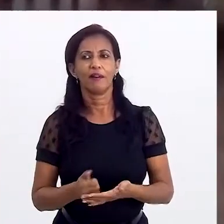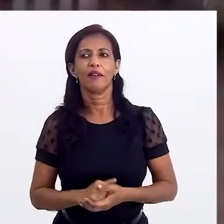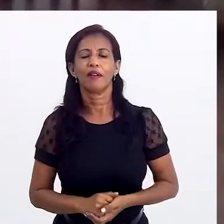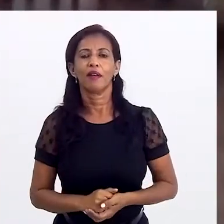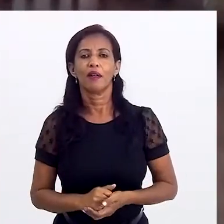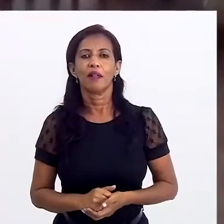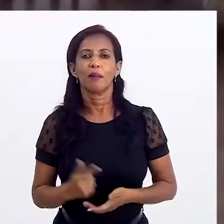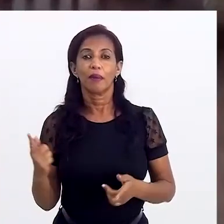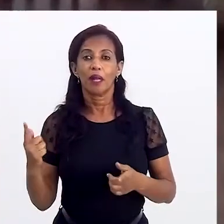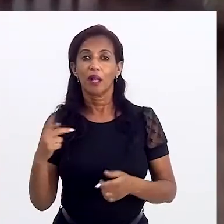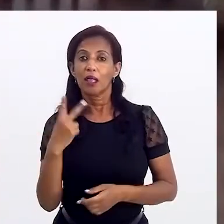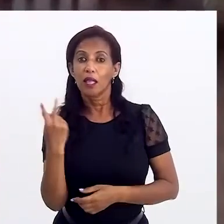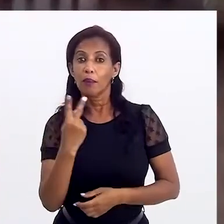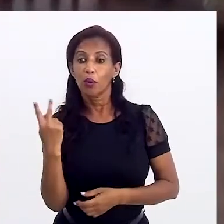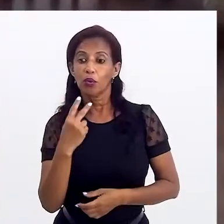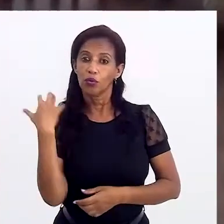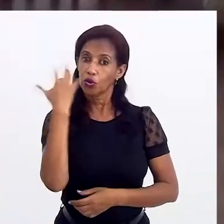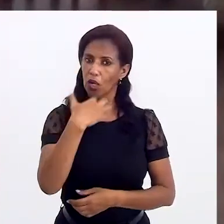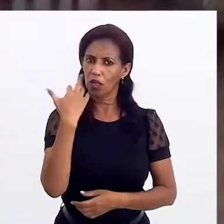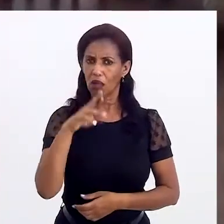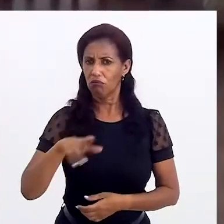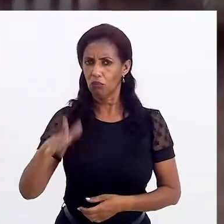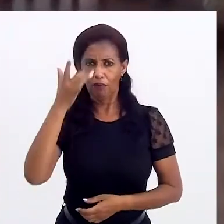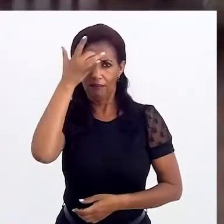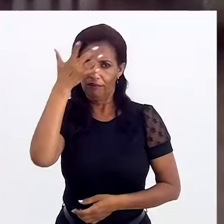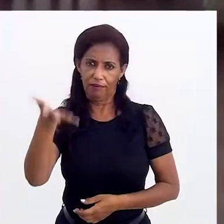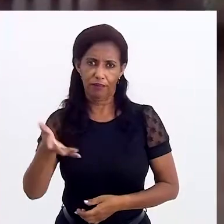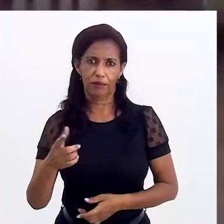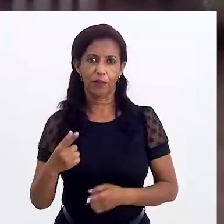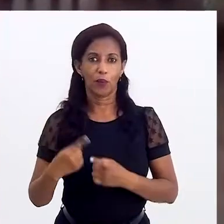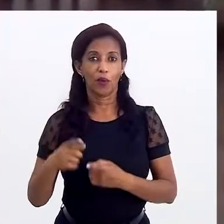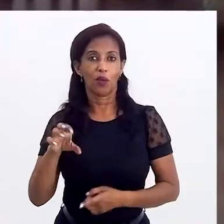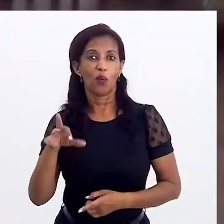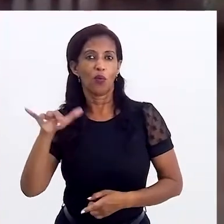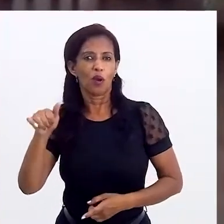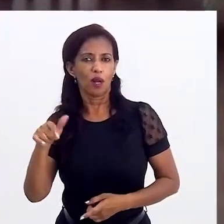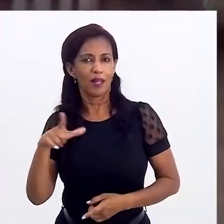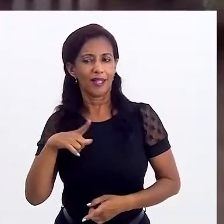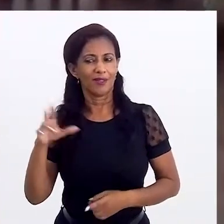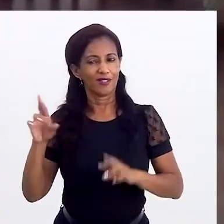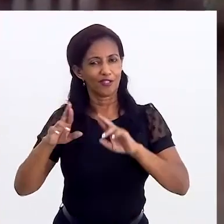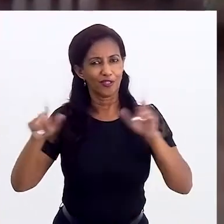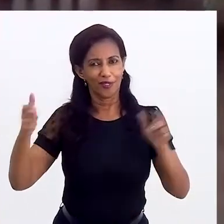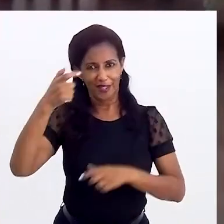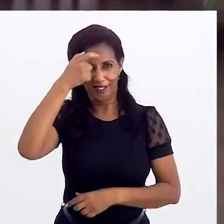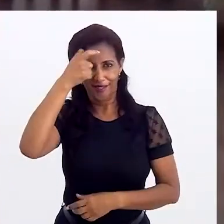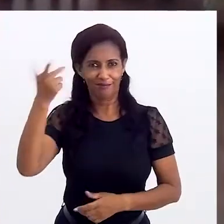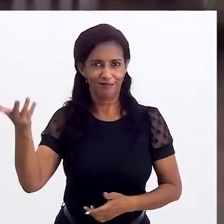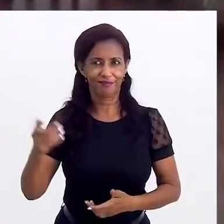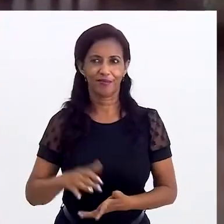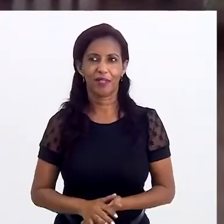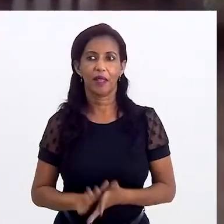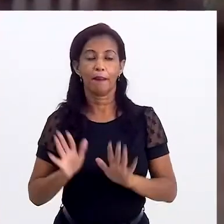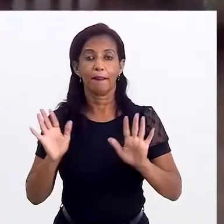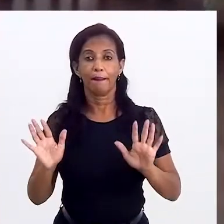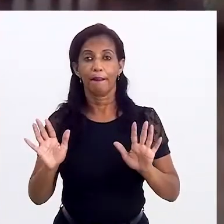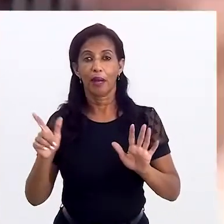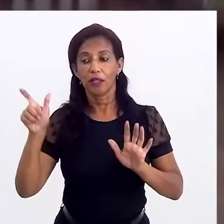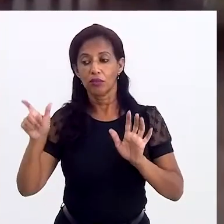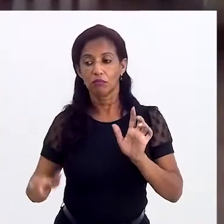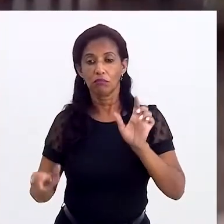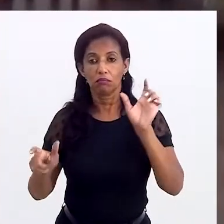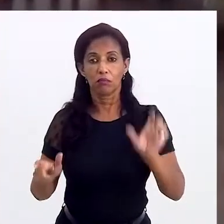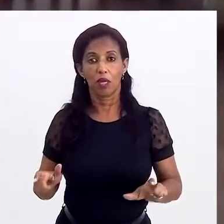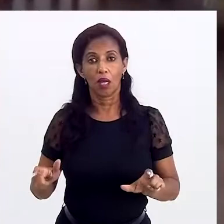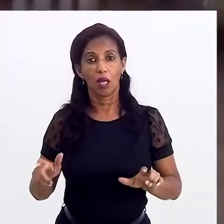da dupla, não é fácil, né? Porque o Cleiton tem um temperamento muito diferente do meu, mas a gente teve